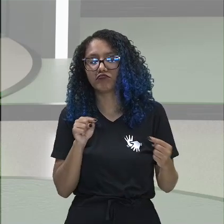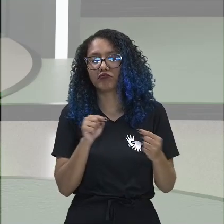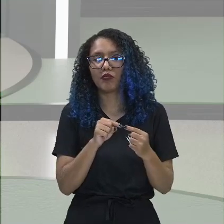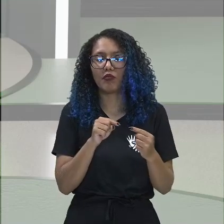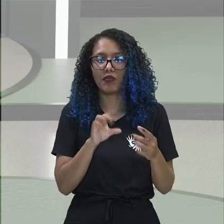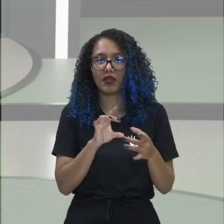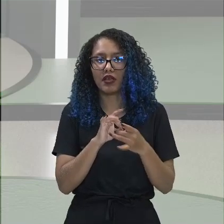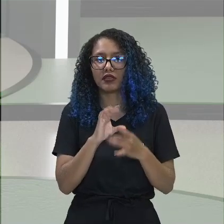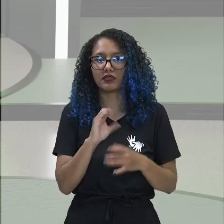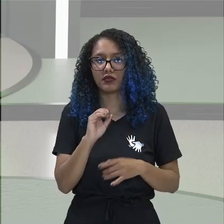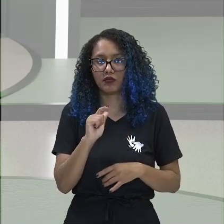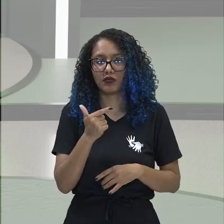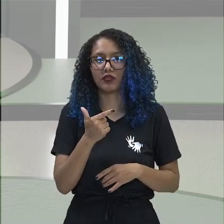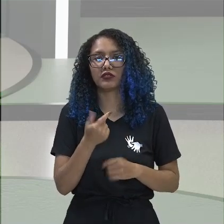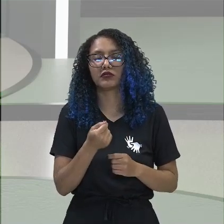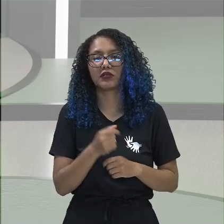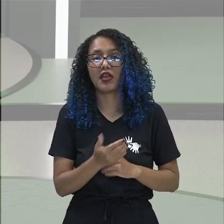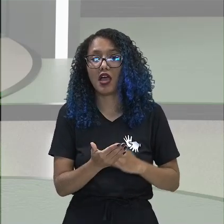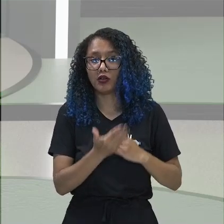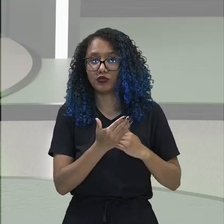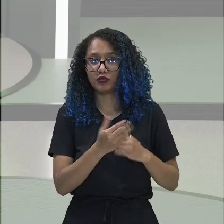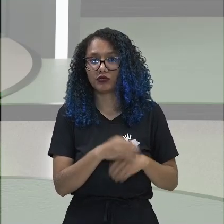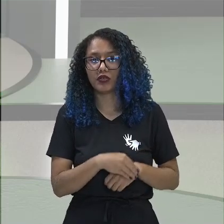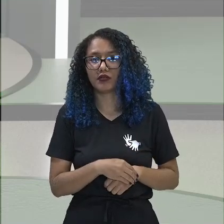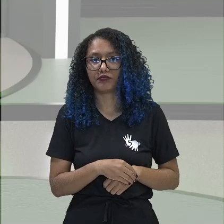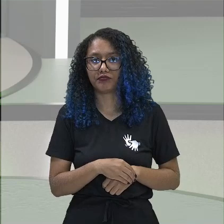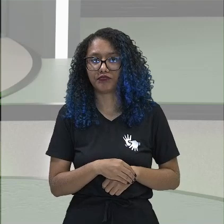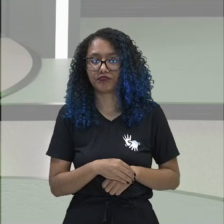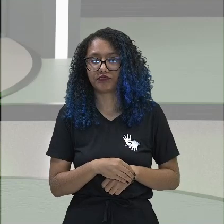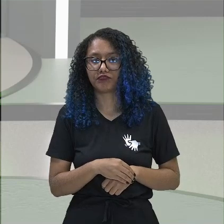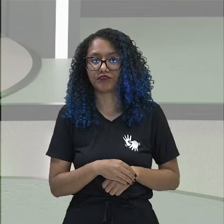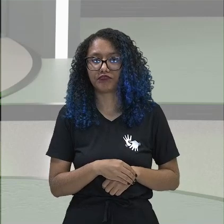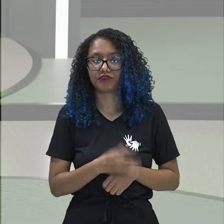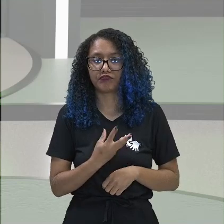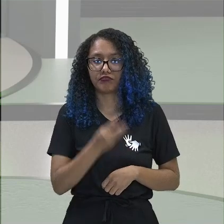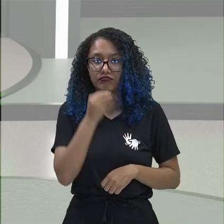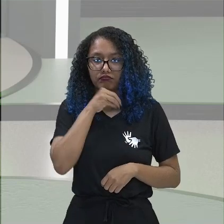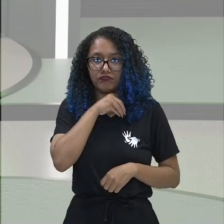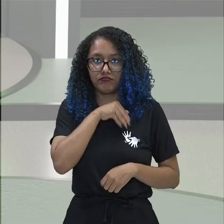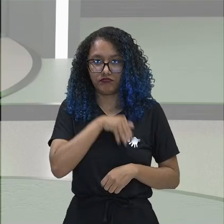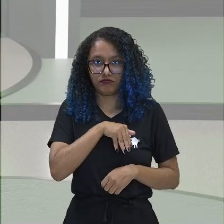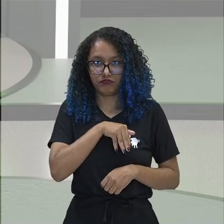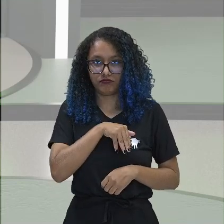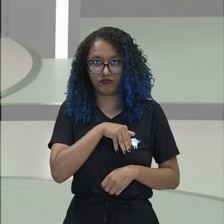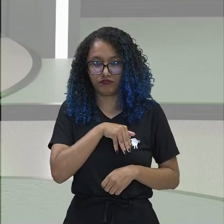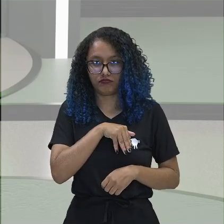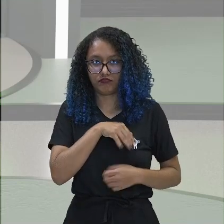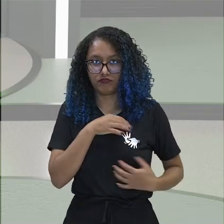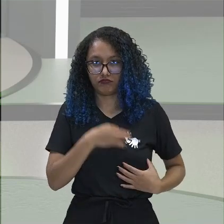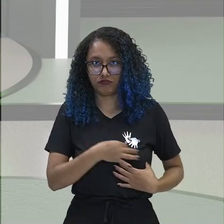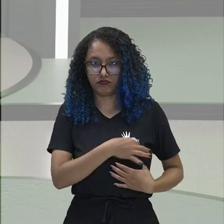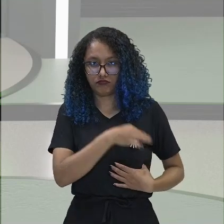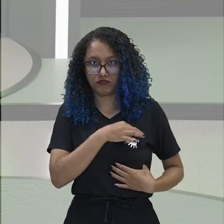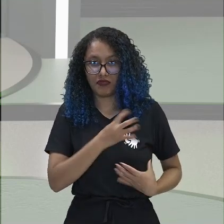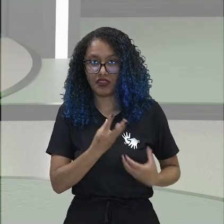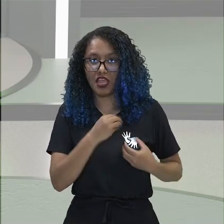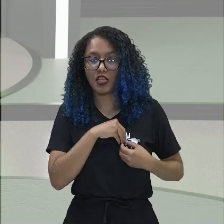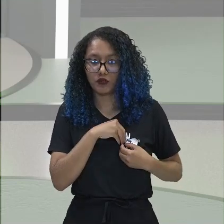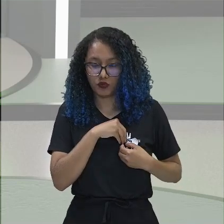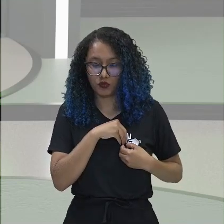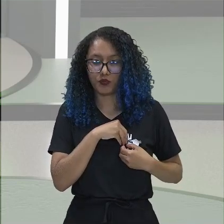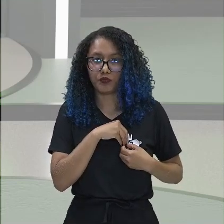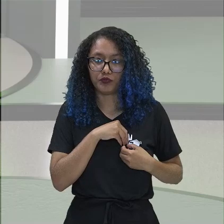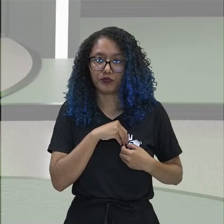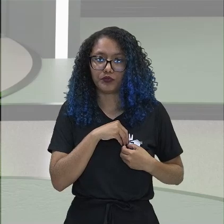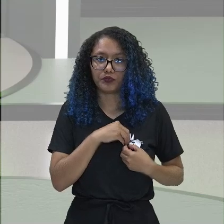nesse transporte e lança para os alvéolos. E o O2, né,